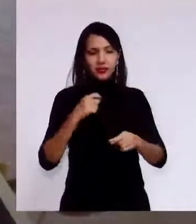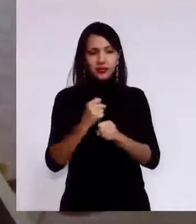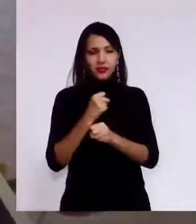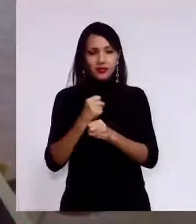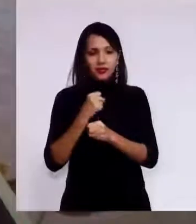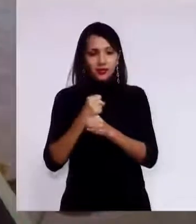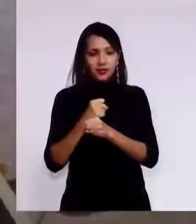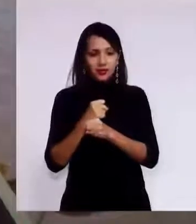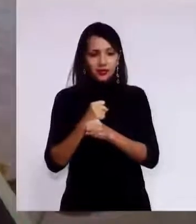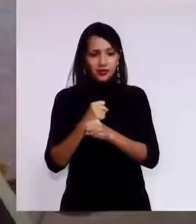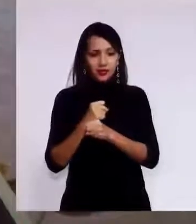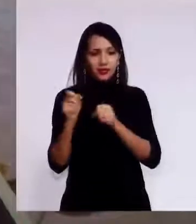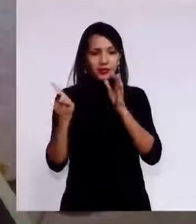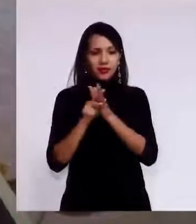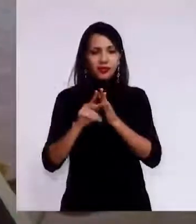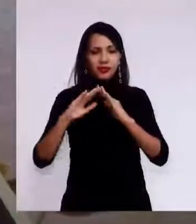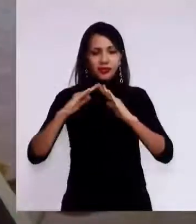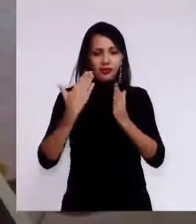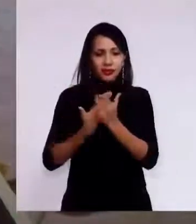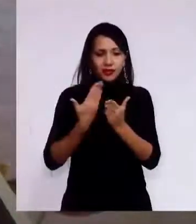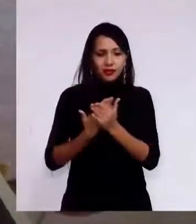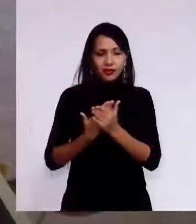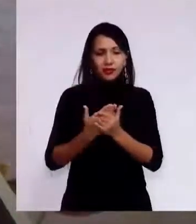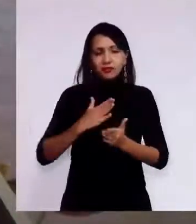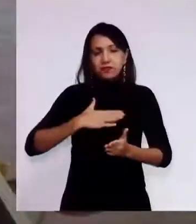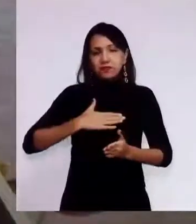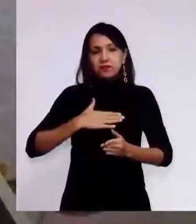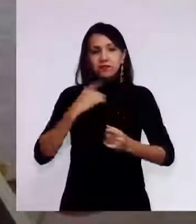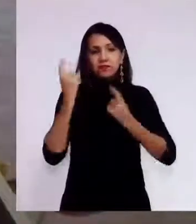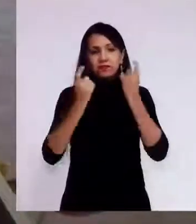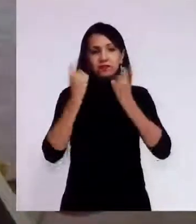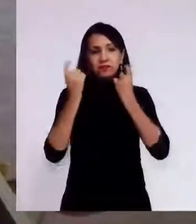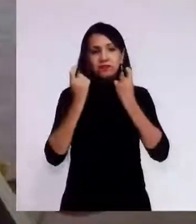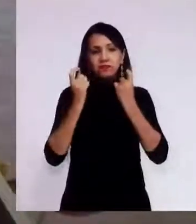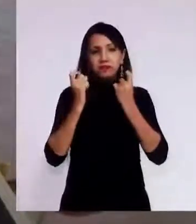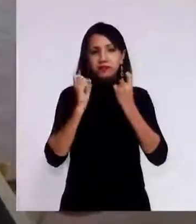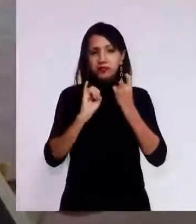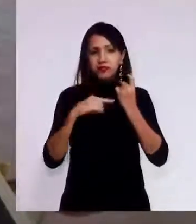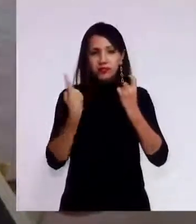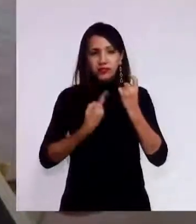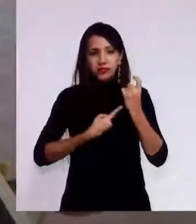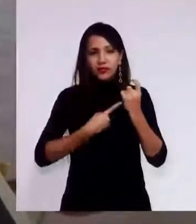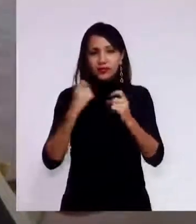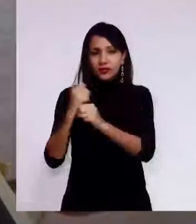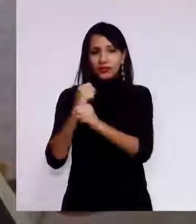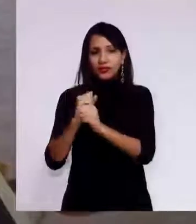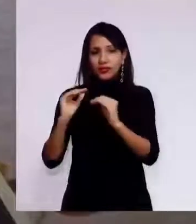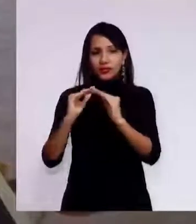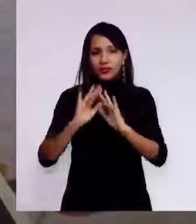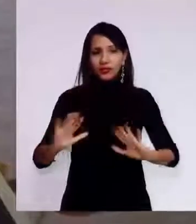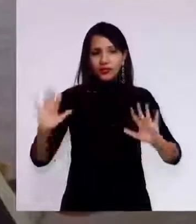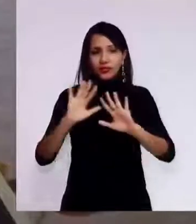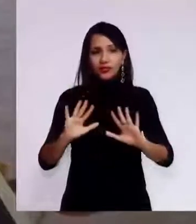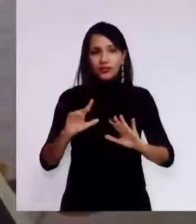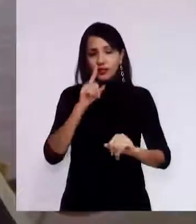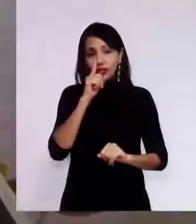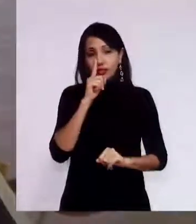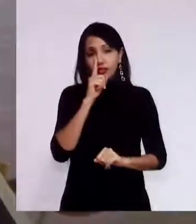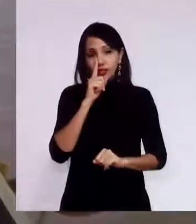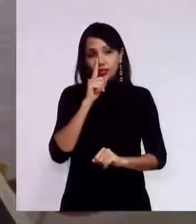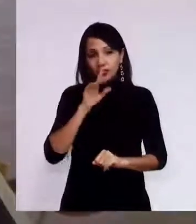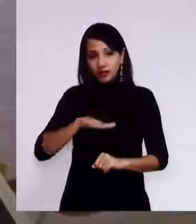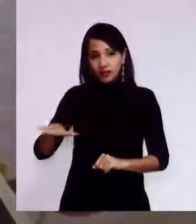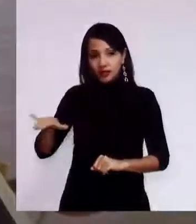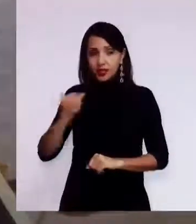nos prédios, nas escolas, não é? Minha única preocupação, se a gente não fizer uma reforma na escola, qual o risco de uma criança? Quer